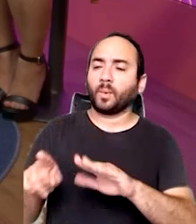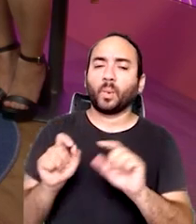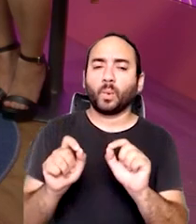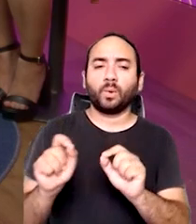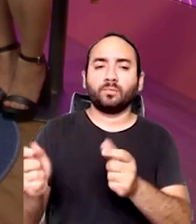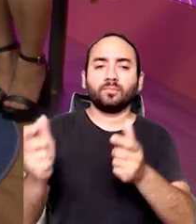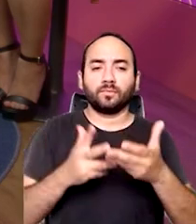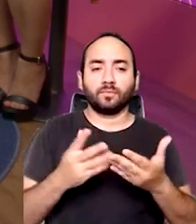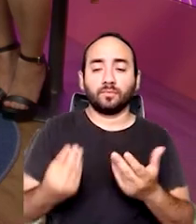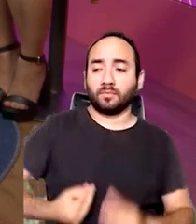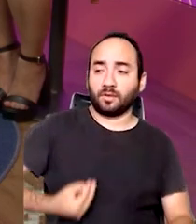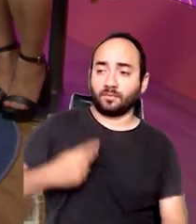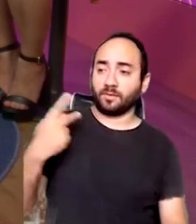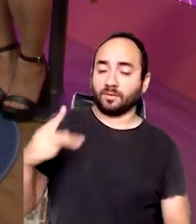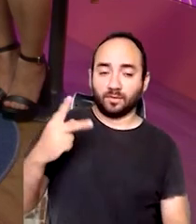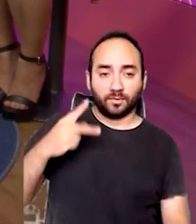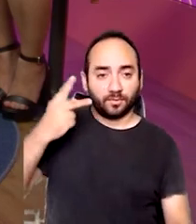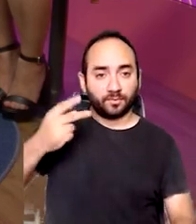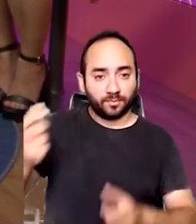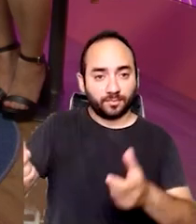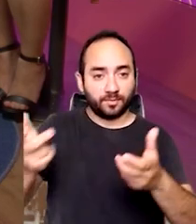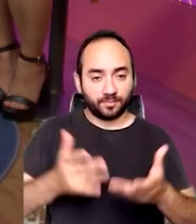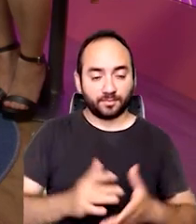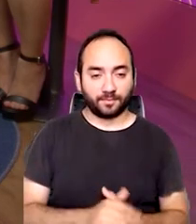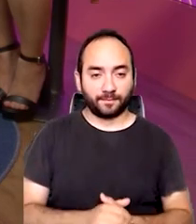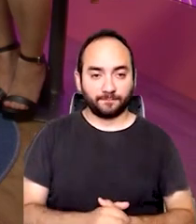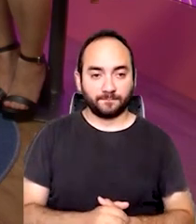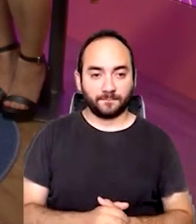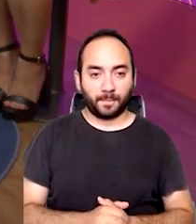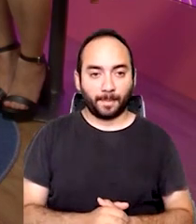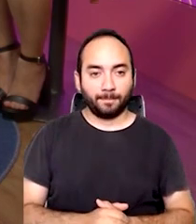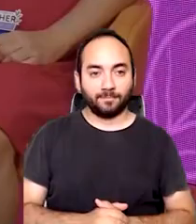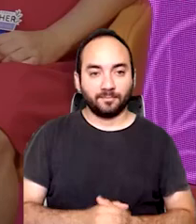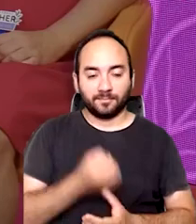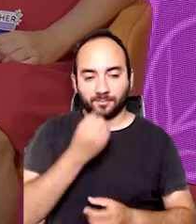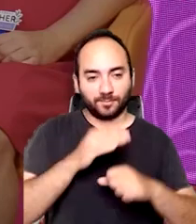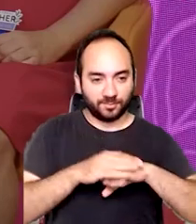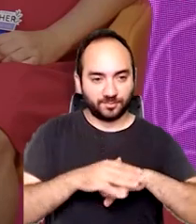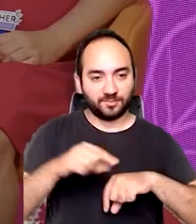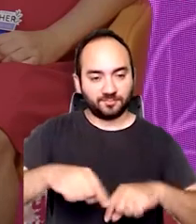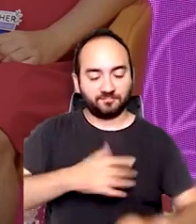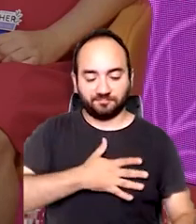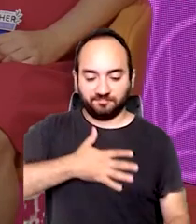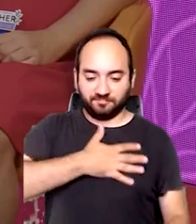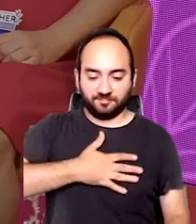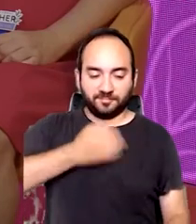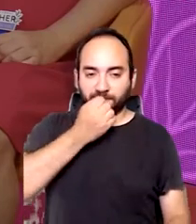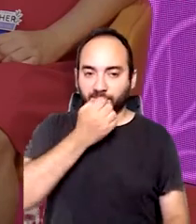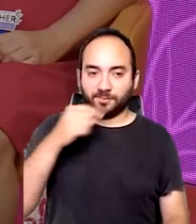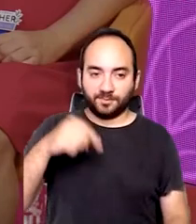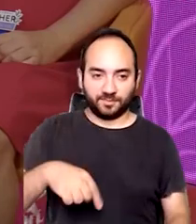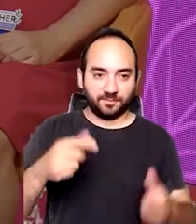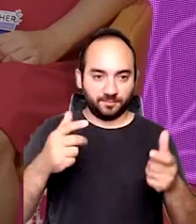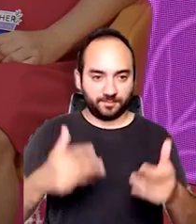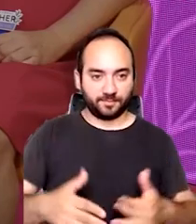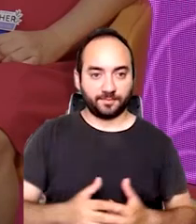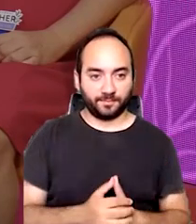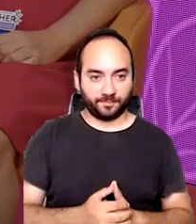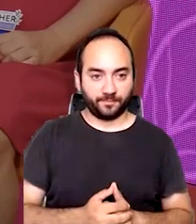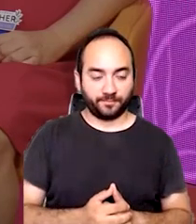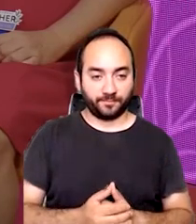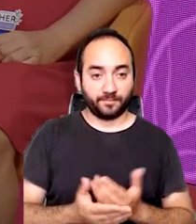que é marmy Pets e também falasse um pouquinho da sua história e boa noite é uma satisfação enorme estar